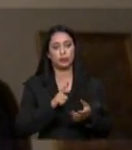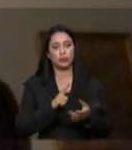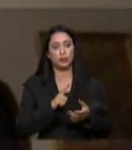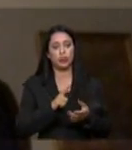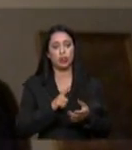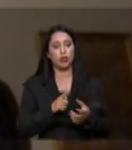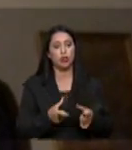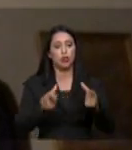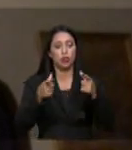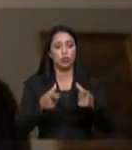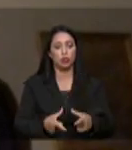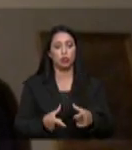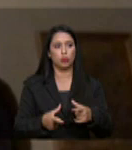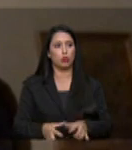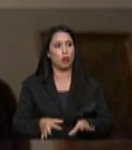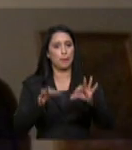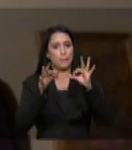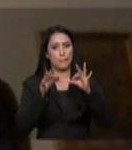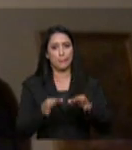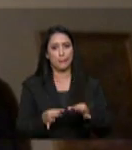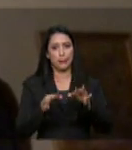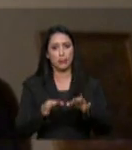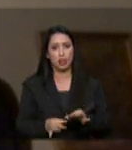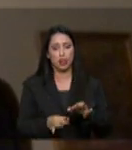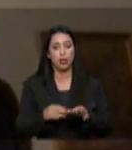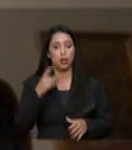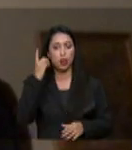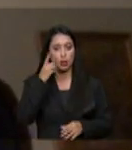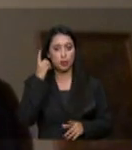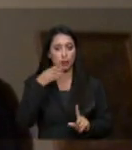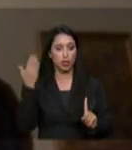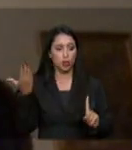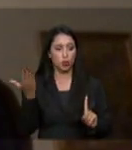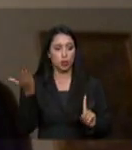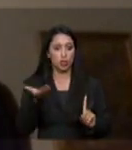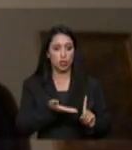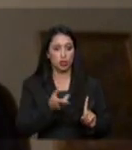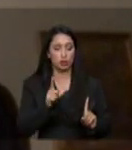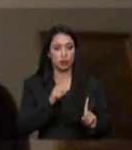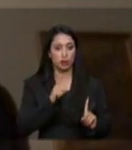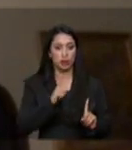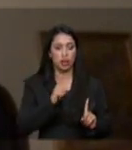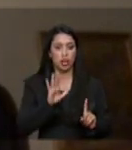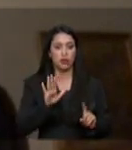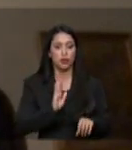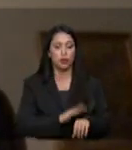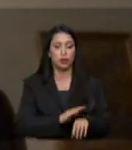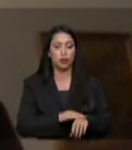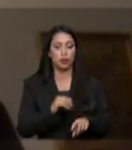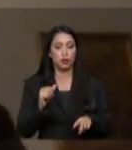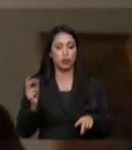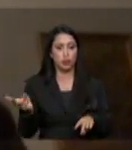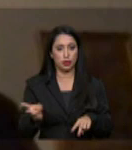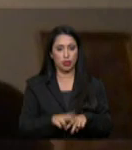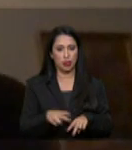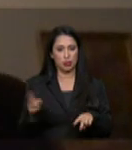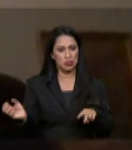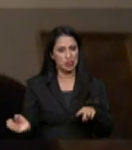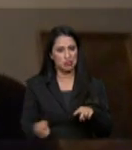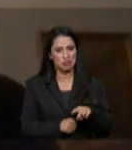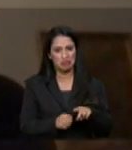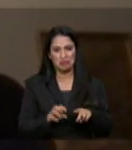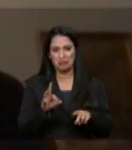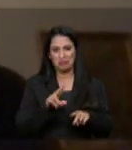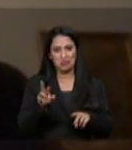localização exata onde estaria também o deputado acusado quando da sua prisão ou seja não são